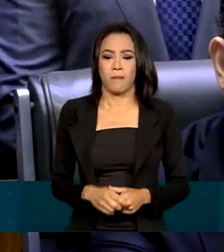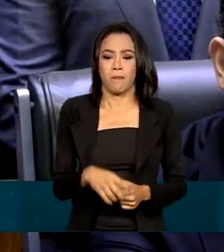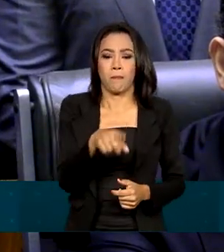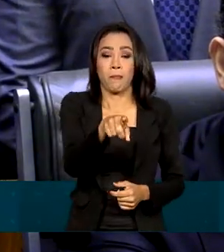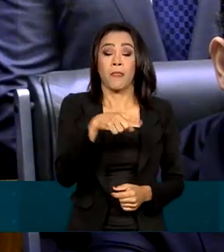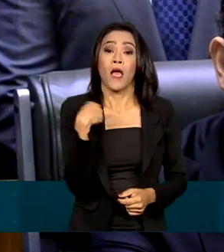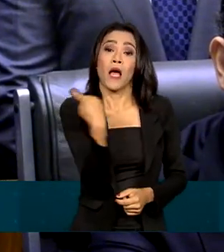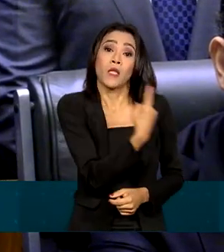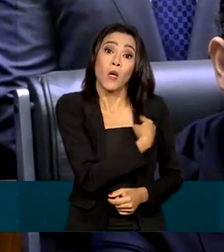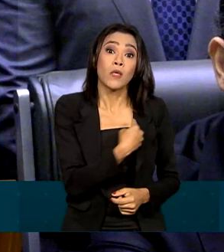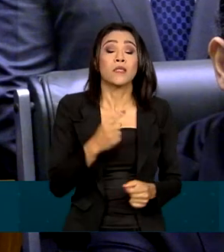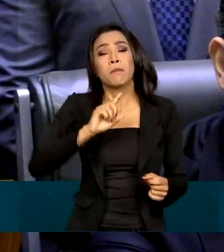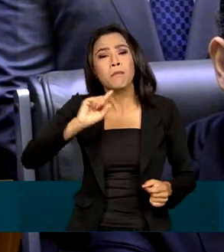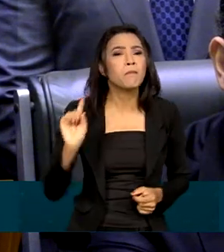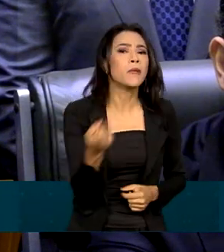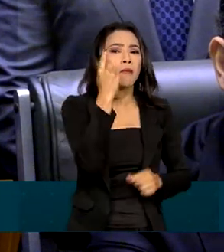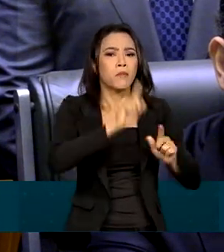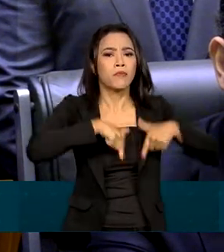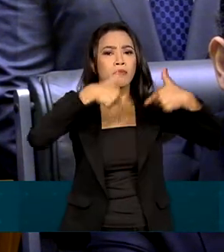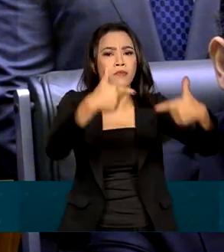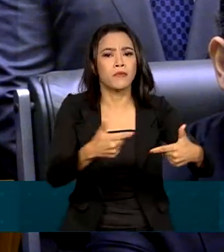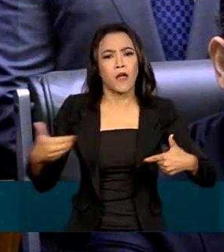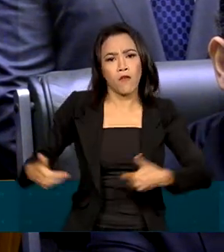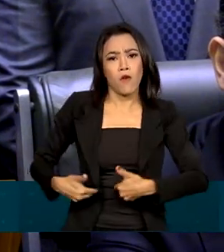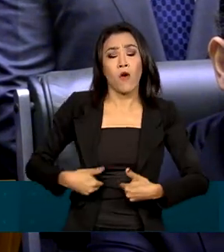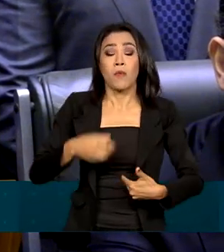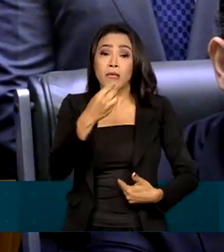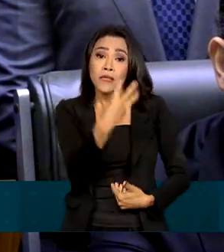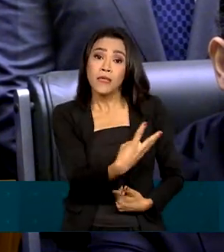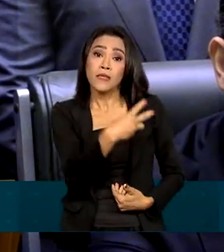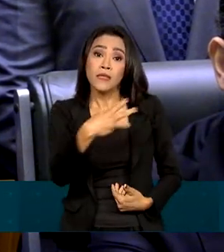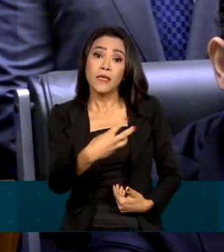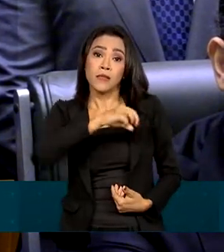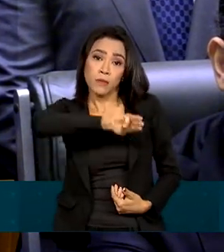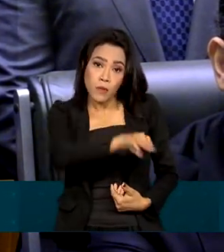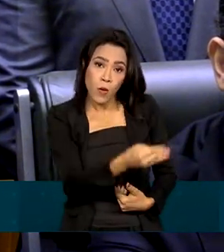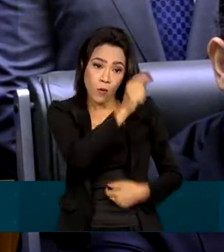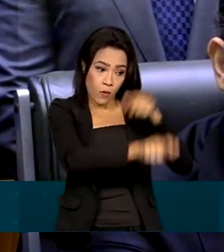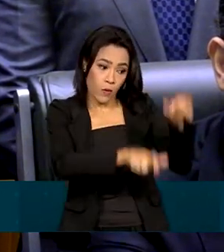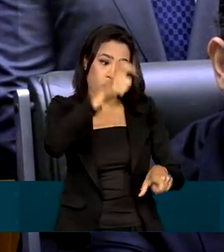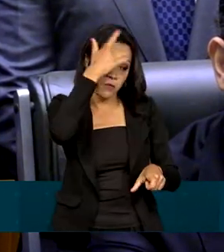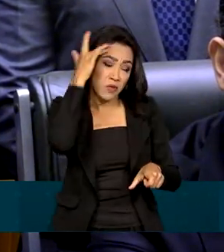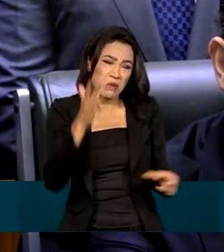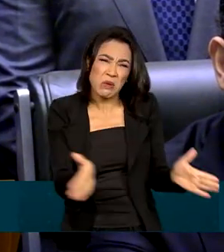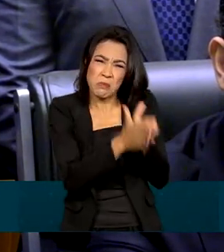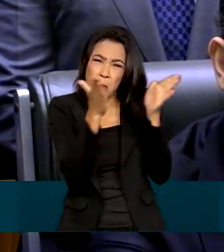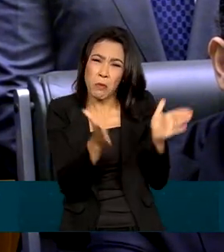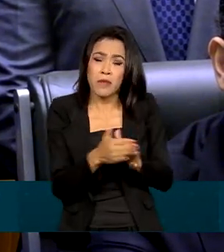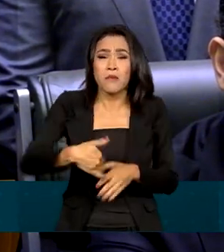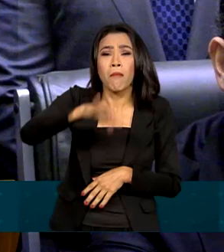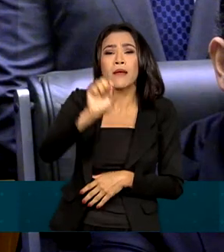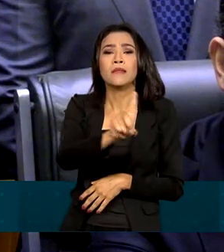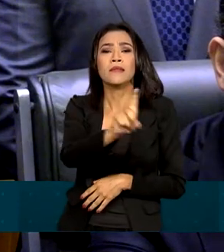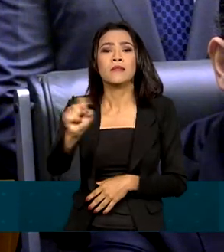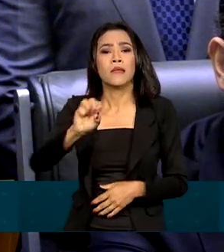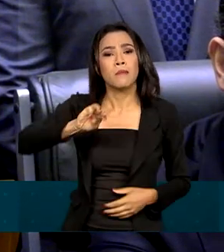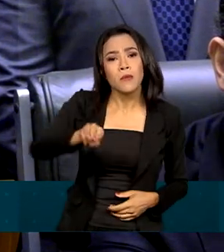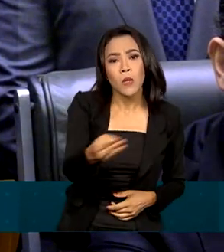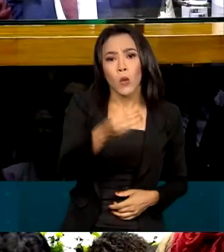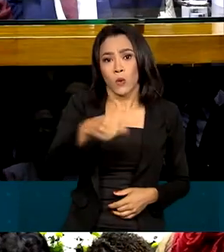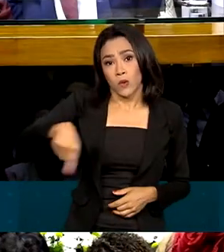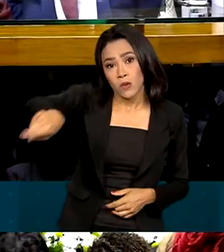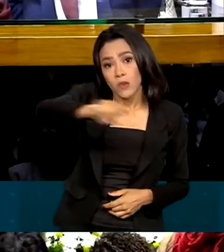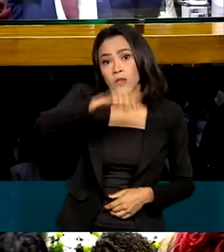visam resgatar da fome 33 milhões de pessoas e resgatar da pobreza mais de 100 milhões de brasileiros e